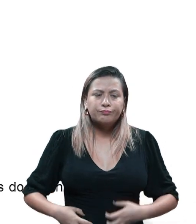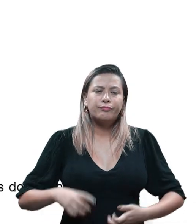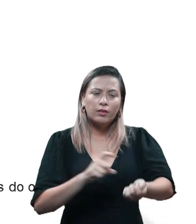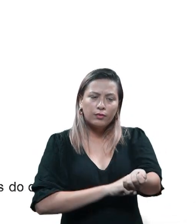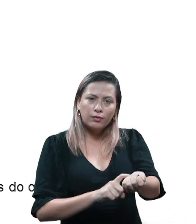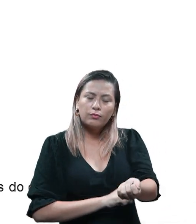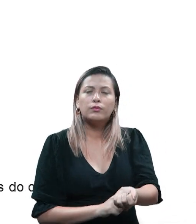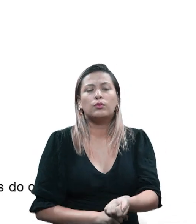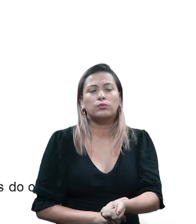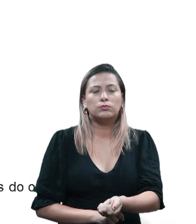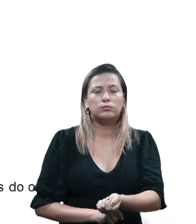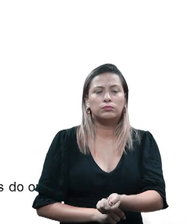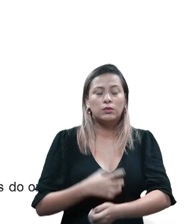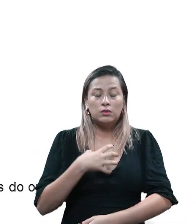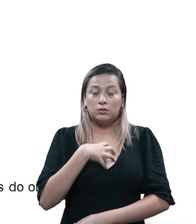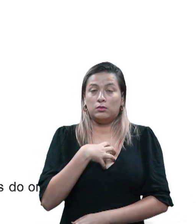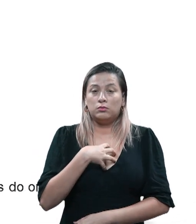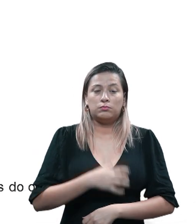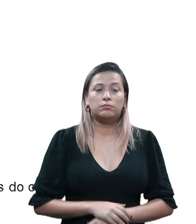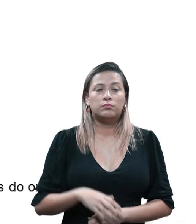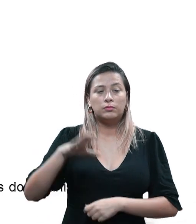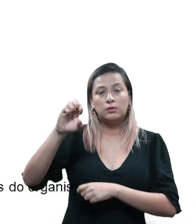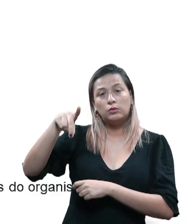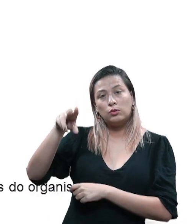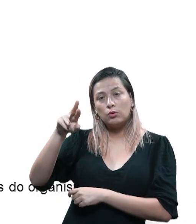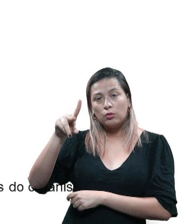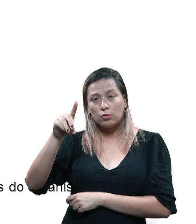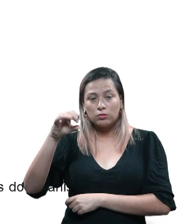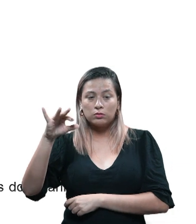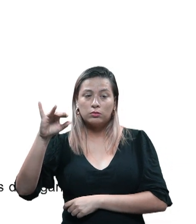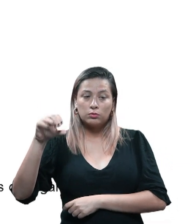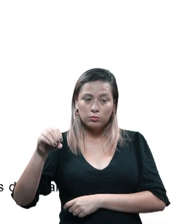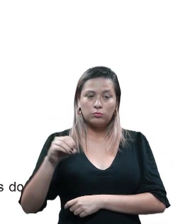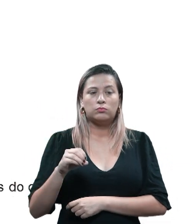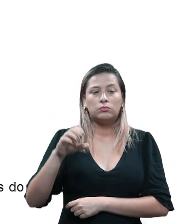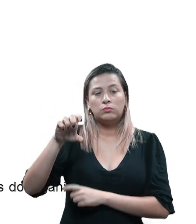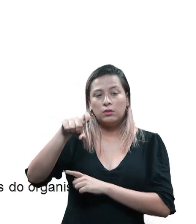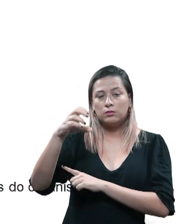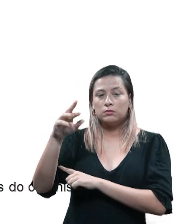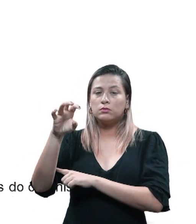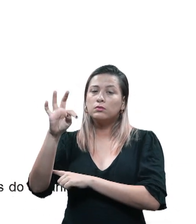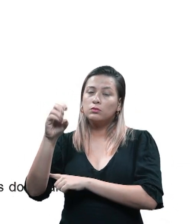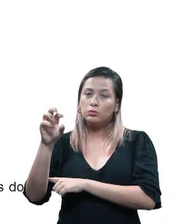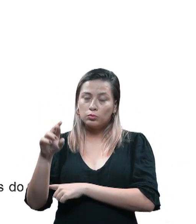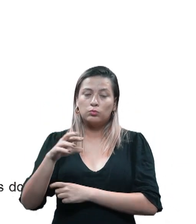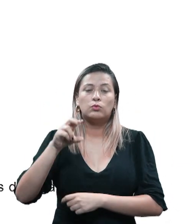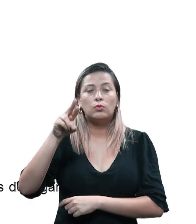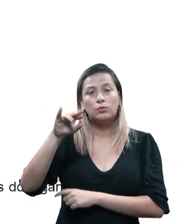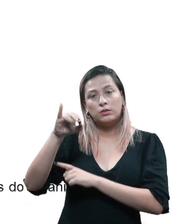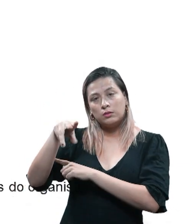nervoso, sistema sensorial, endócrino, excretor,